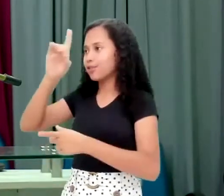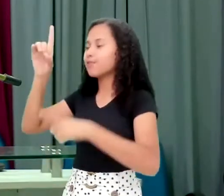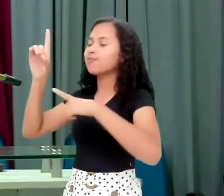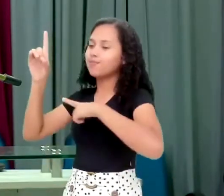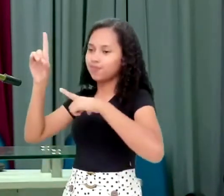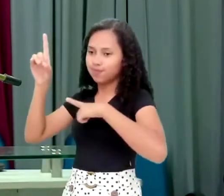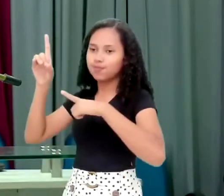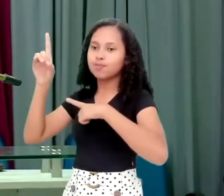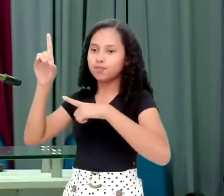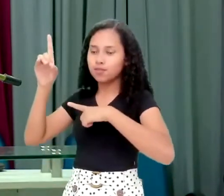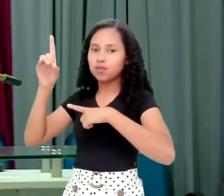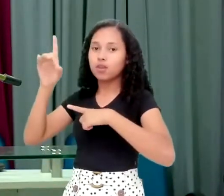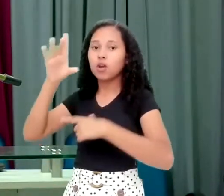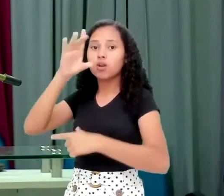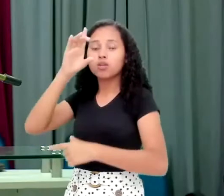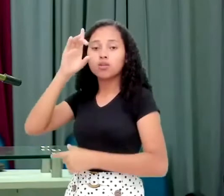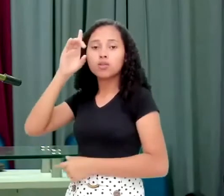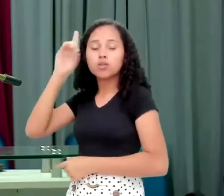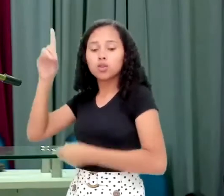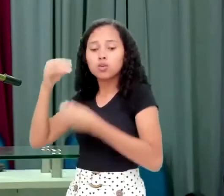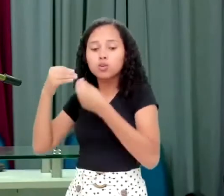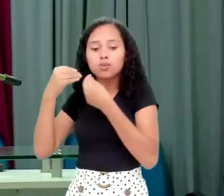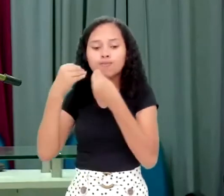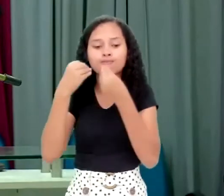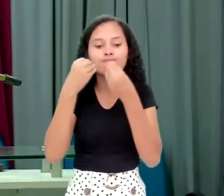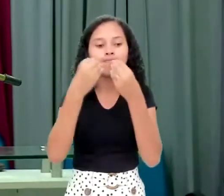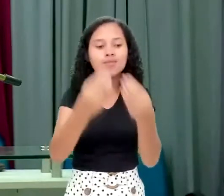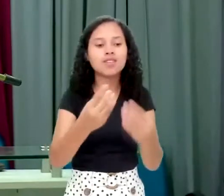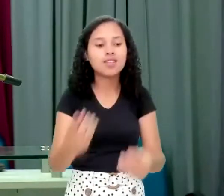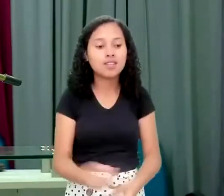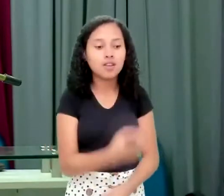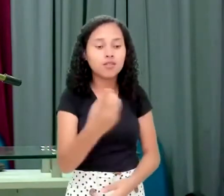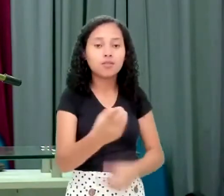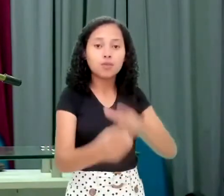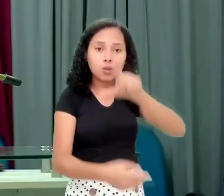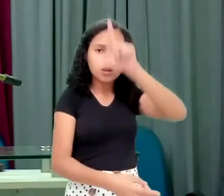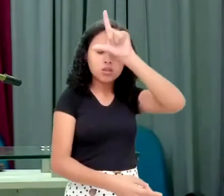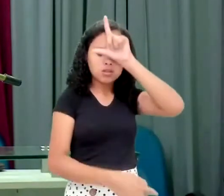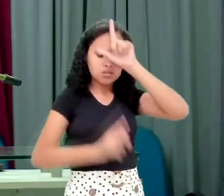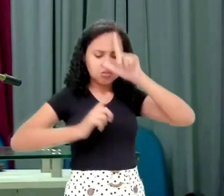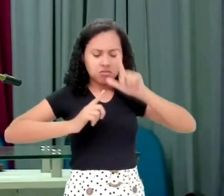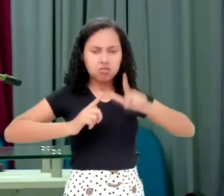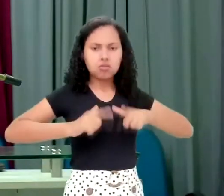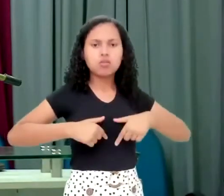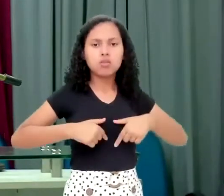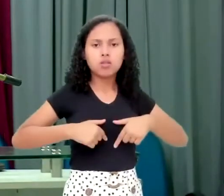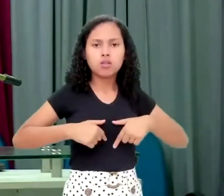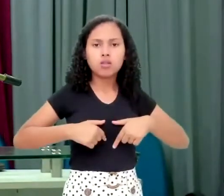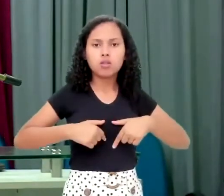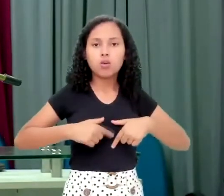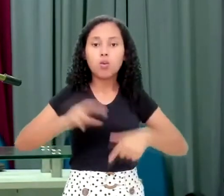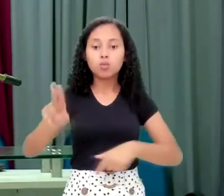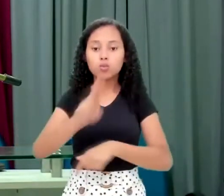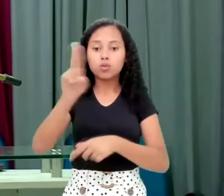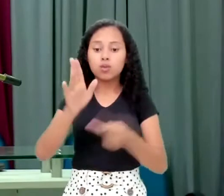estava falando: Deus prometeu a ti ser o chefe de Israel, usando a promessa de